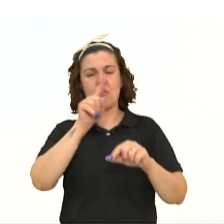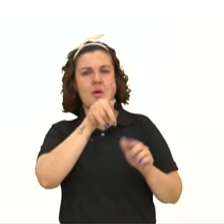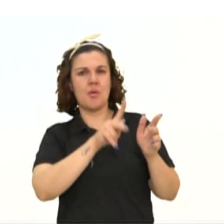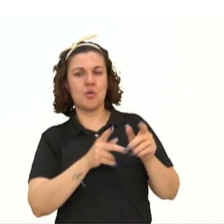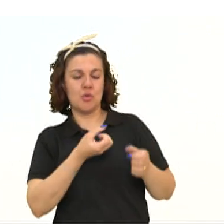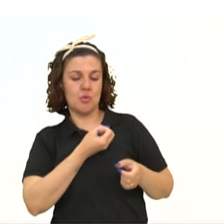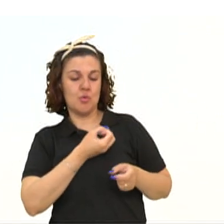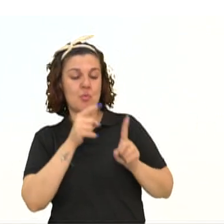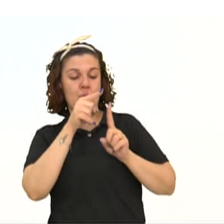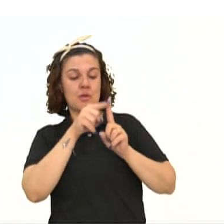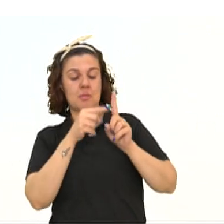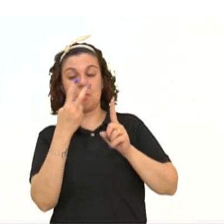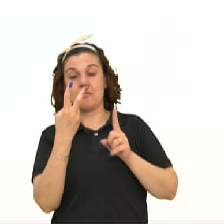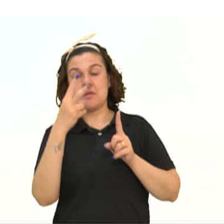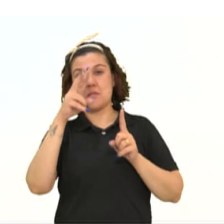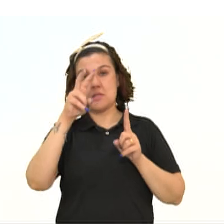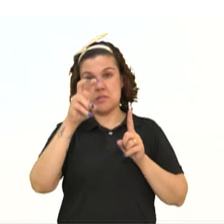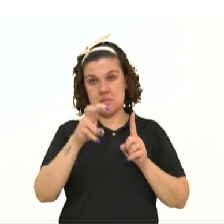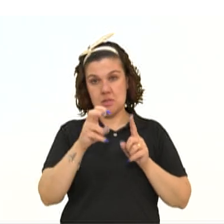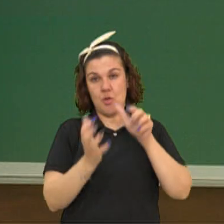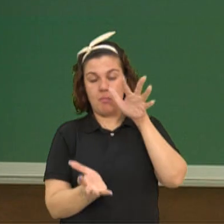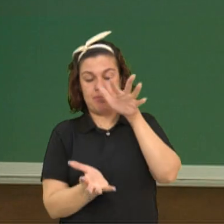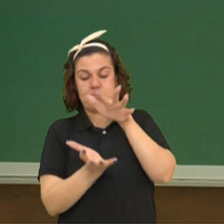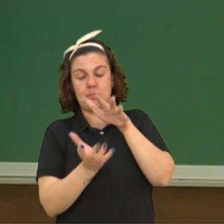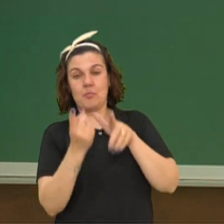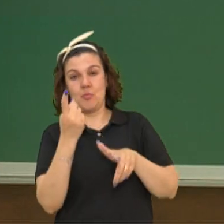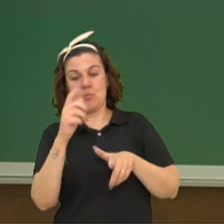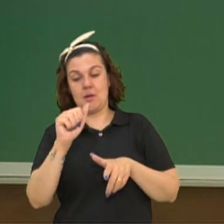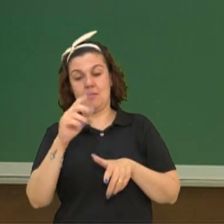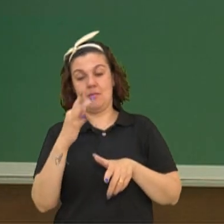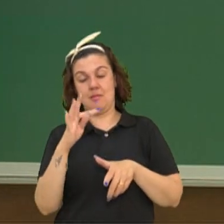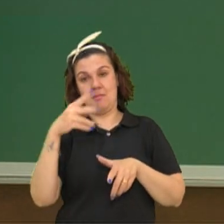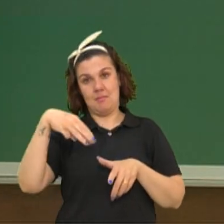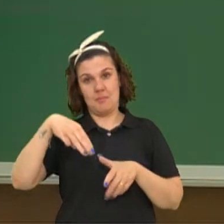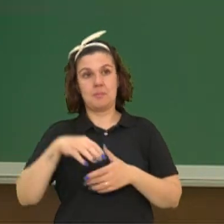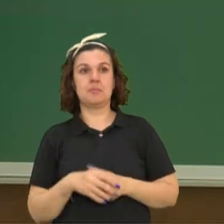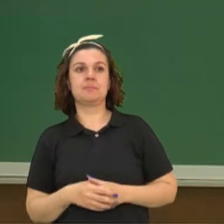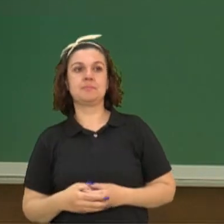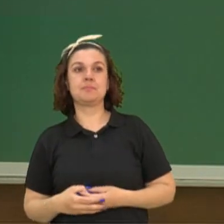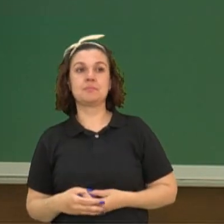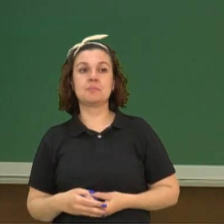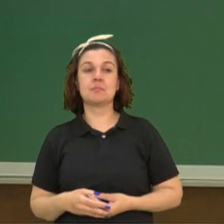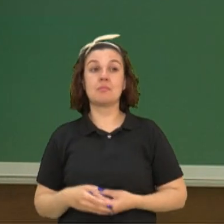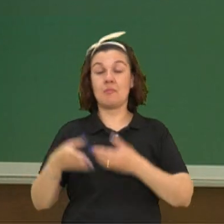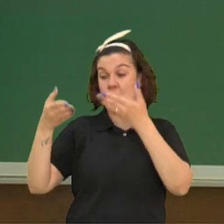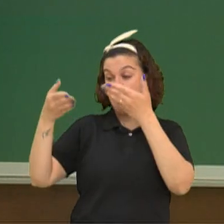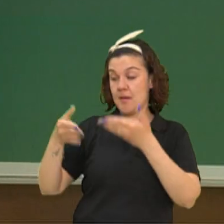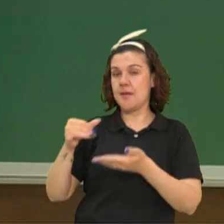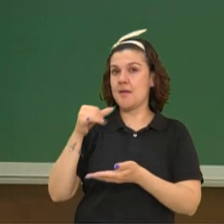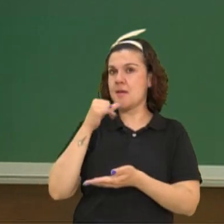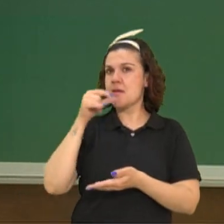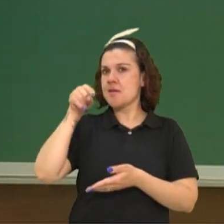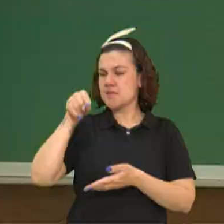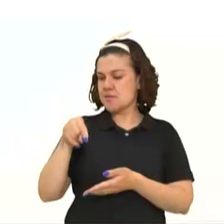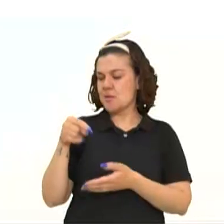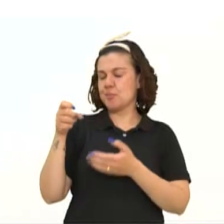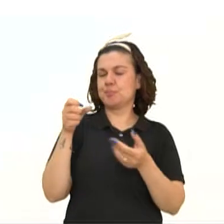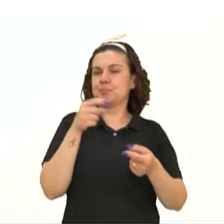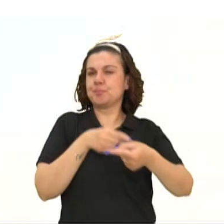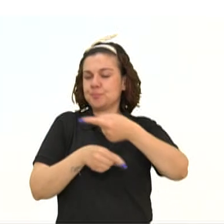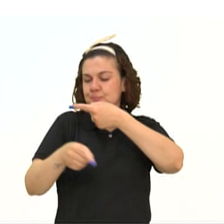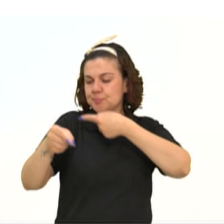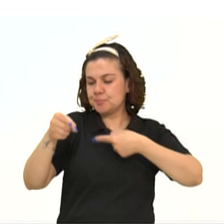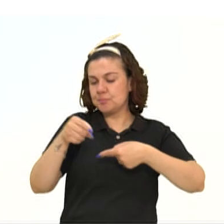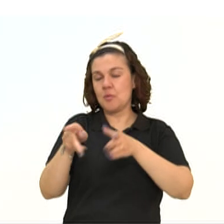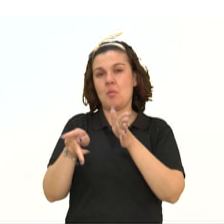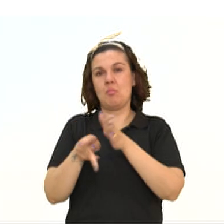de 25 graus Celsius e a pressão de 1 atm. Aqui a gente tem um exemplo de uma reação onde mostra a